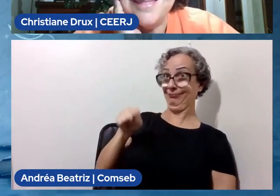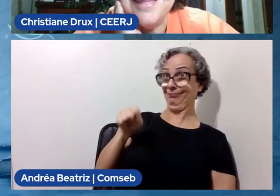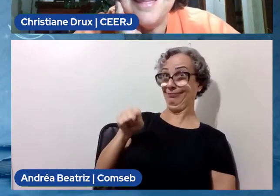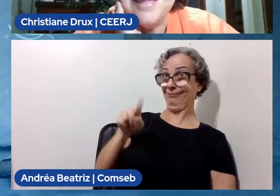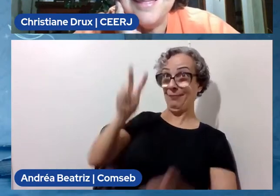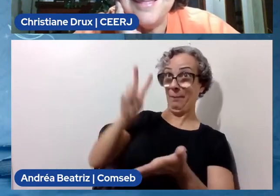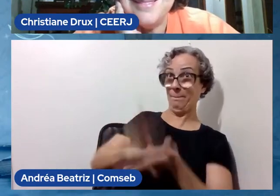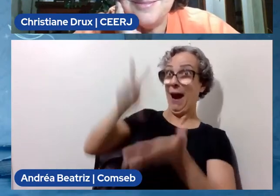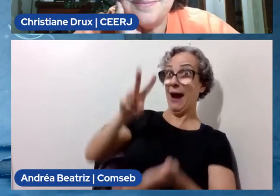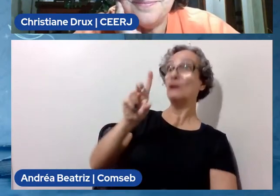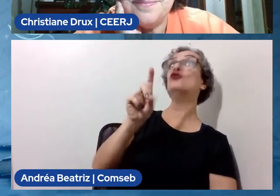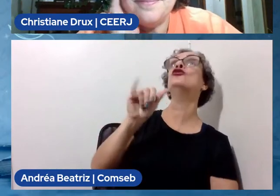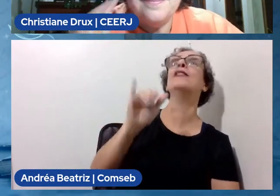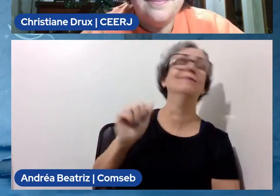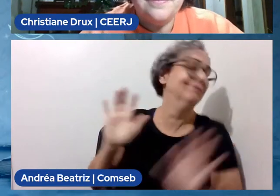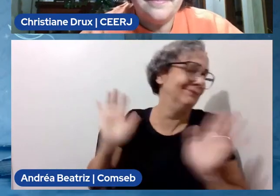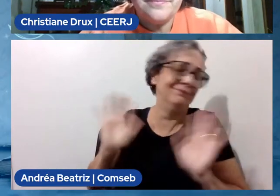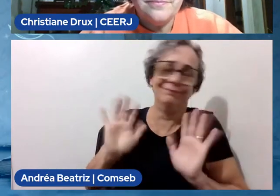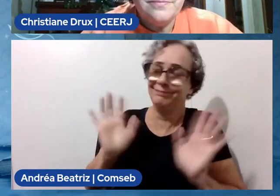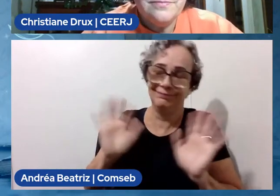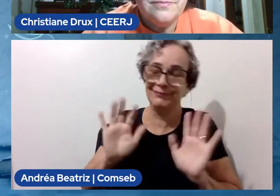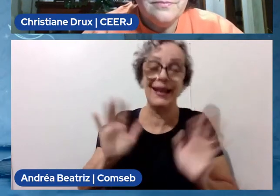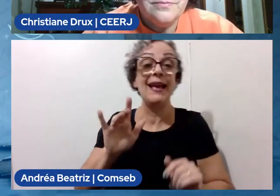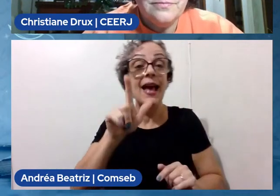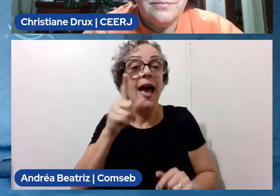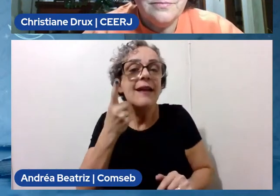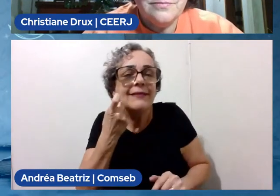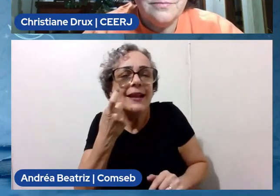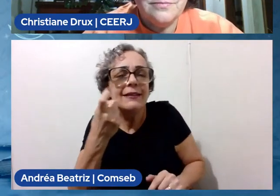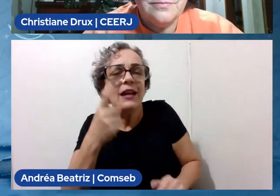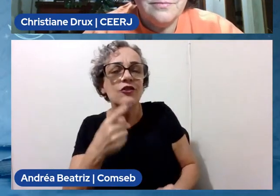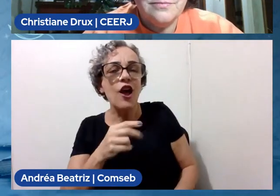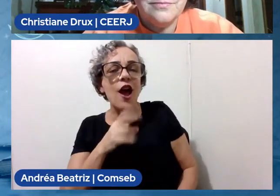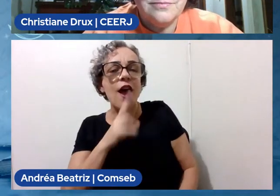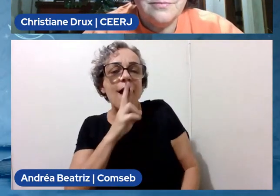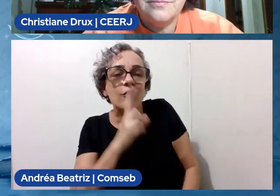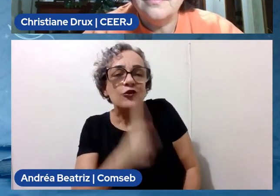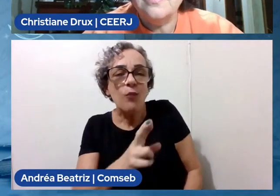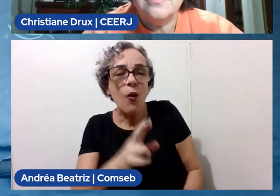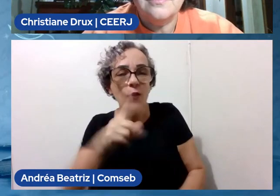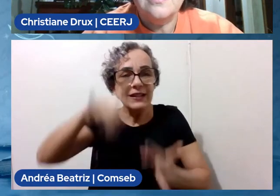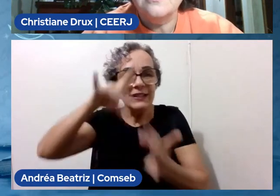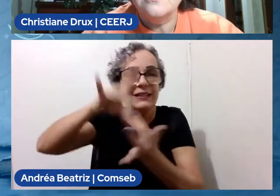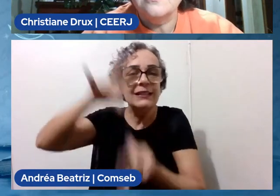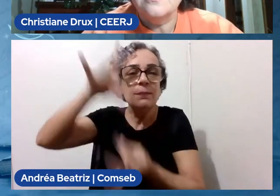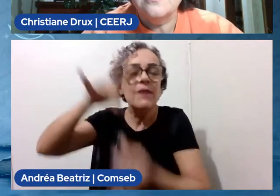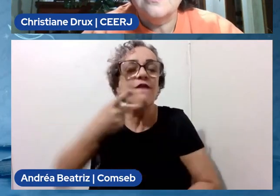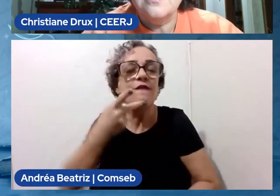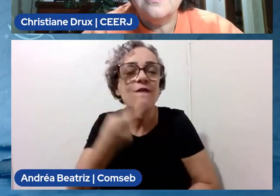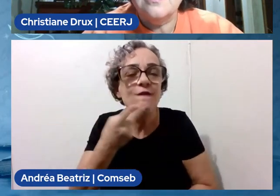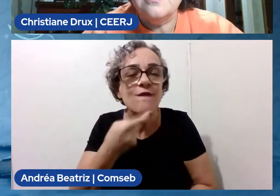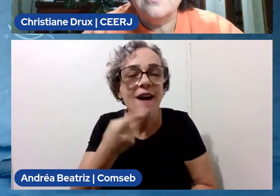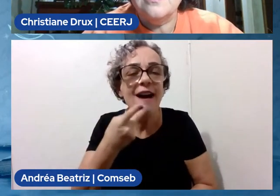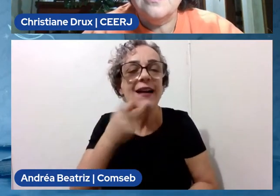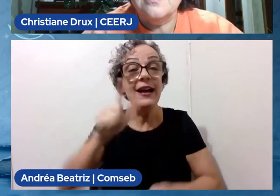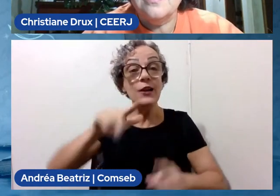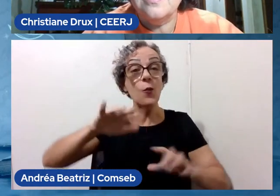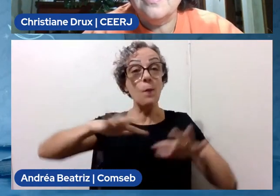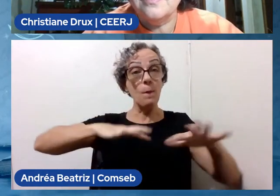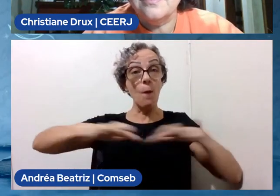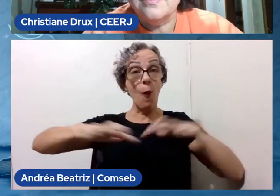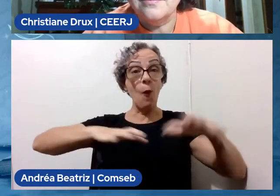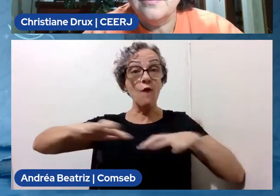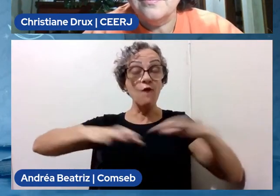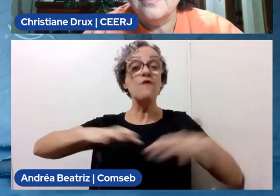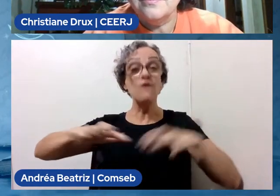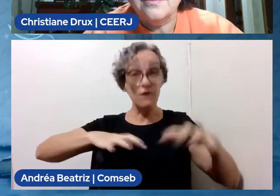é interessante porque a resposta que os Espíritos dão nos aponta para um movimento que aconteceu na Terra, mostrando, na